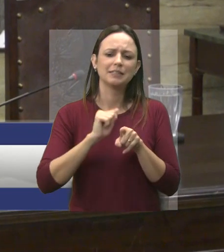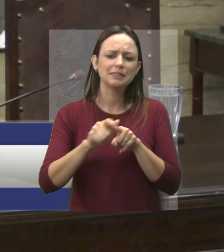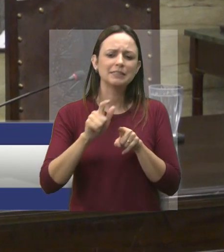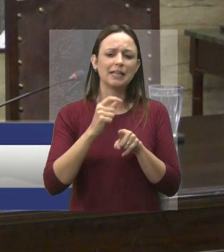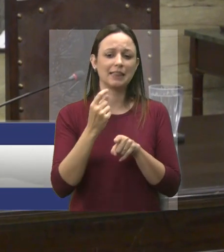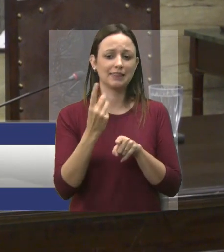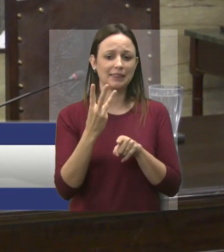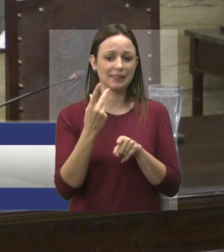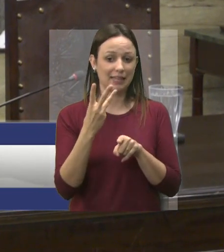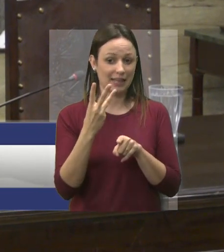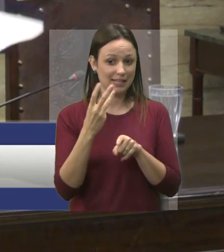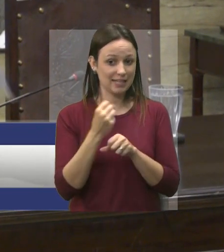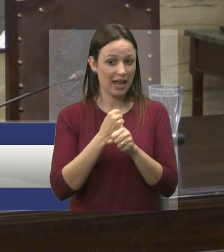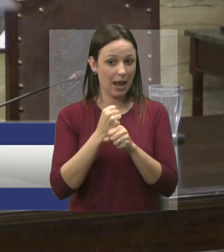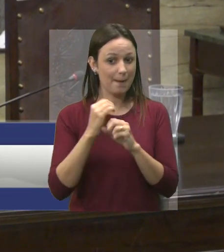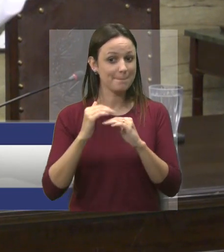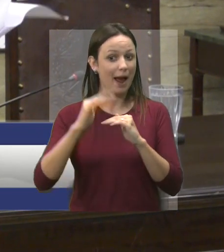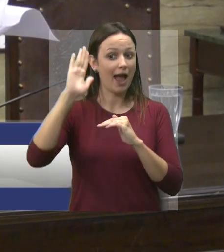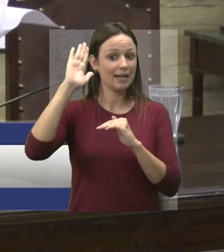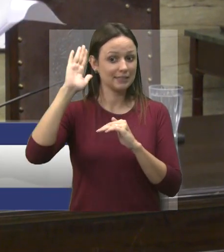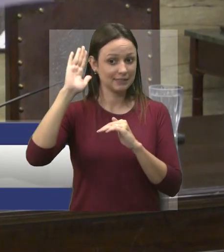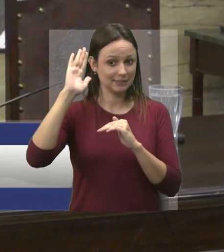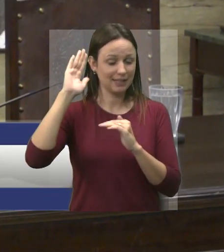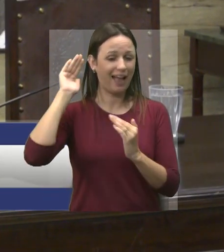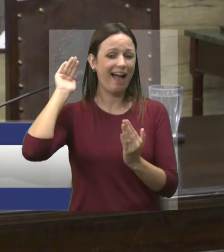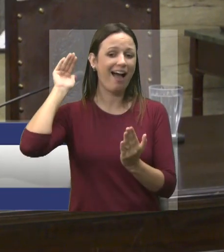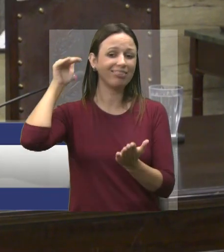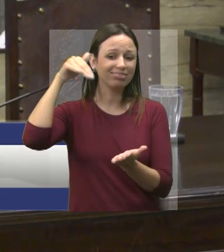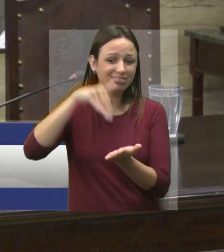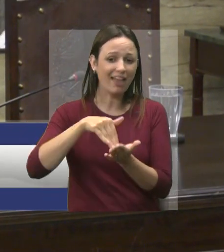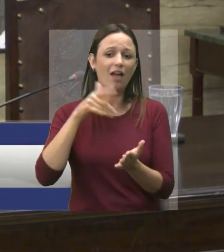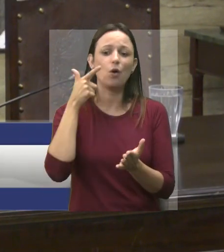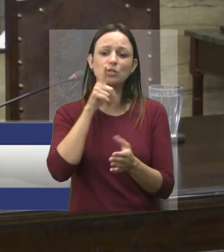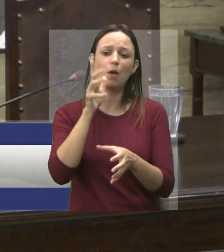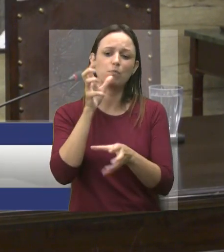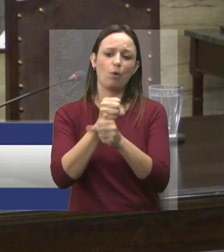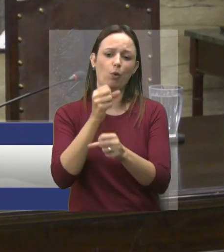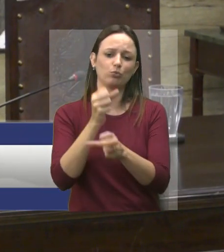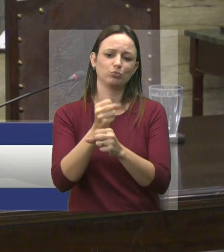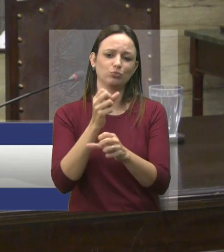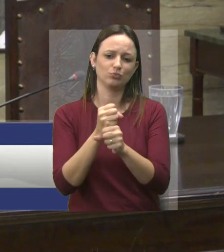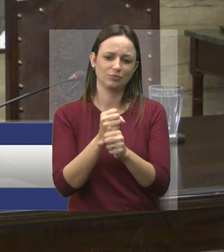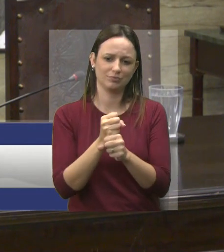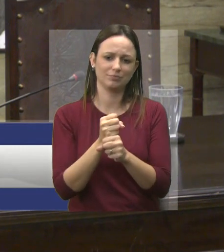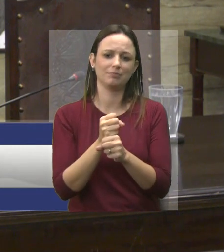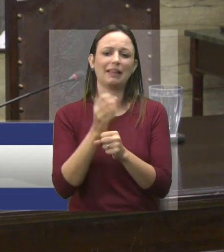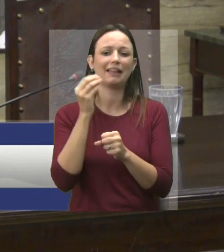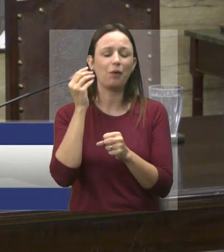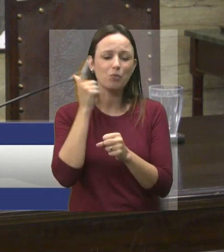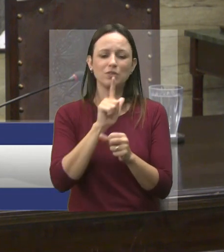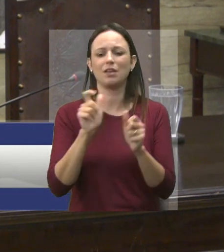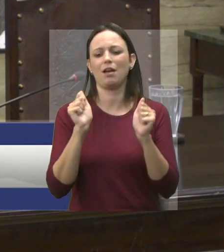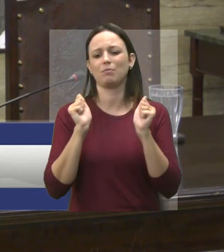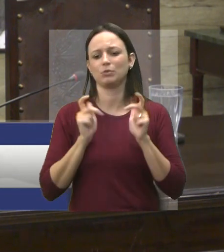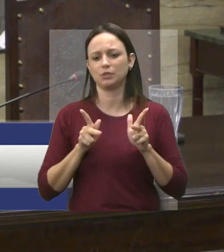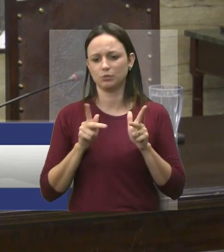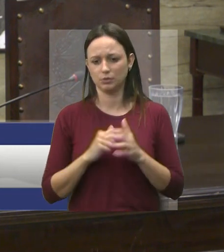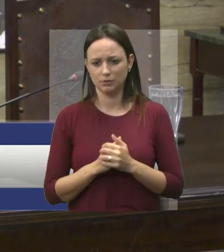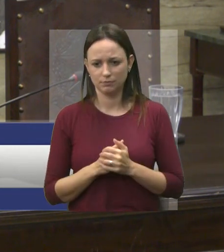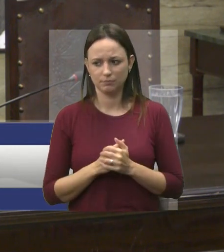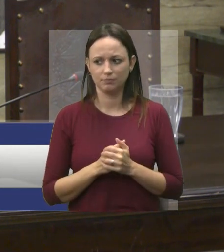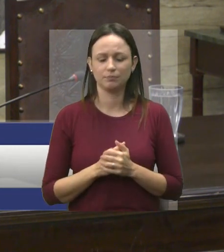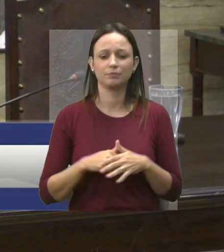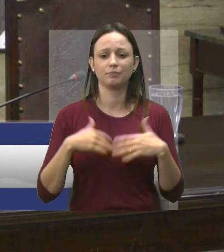anos a mais até atingir os pontos necessários para requerer um benefício. Então, ao invés dela